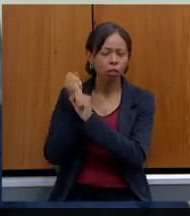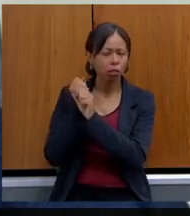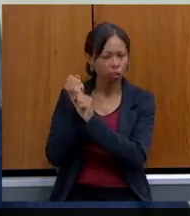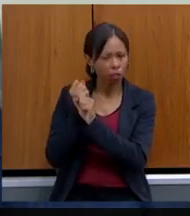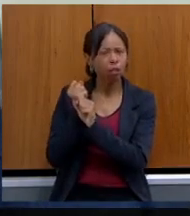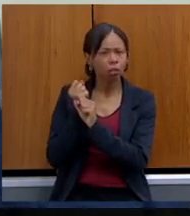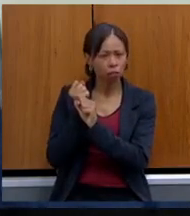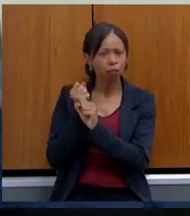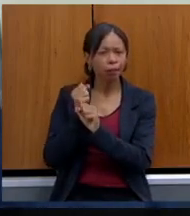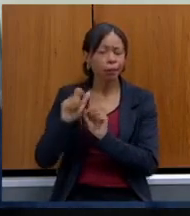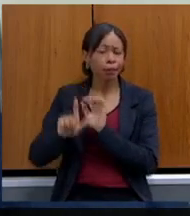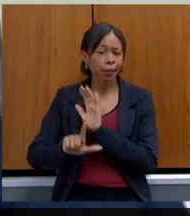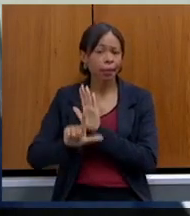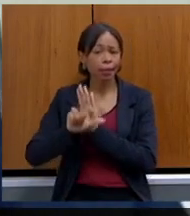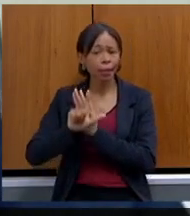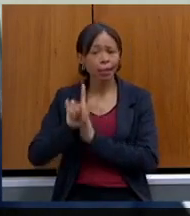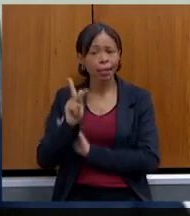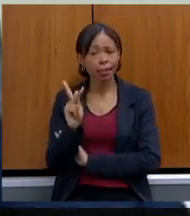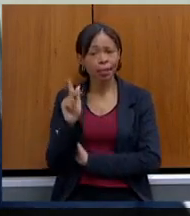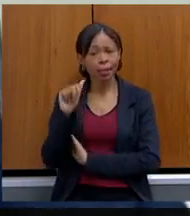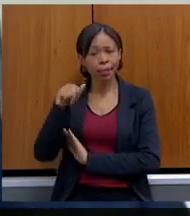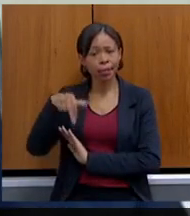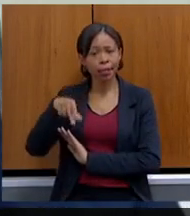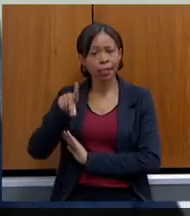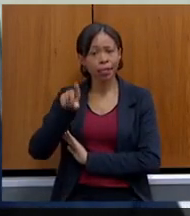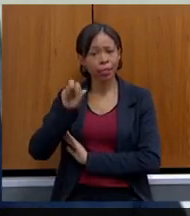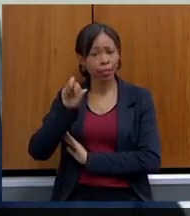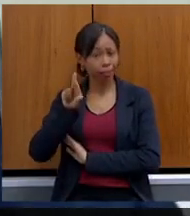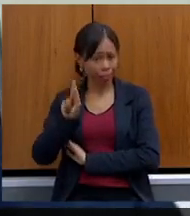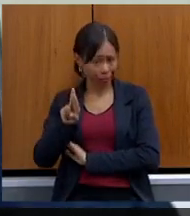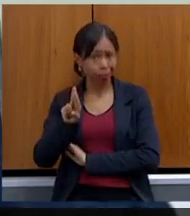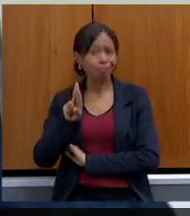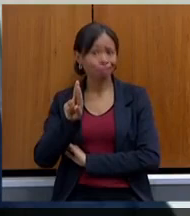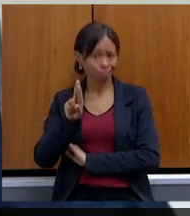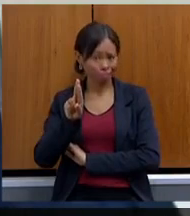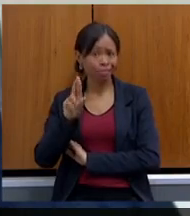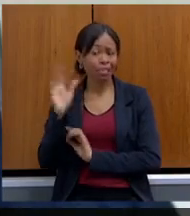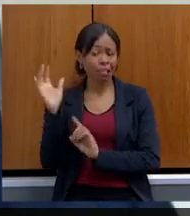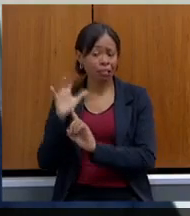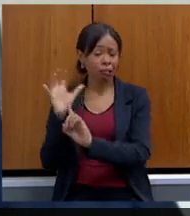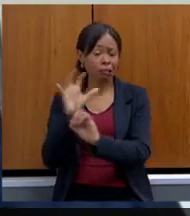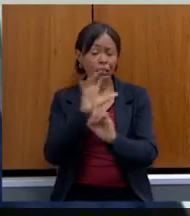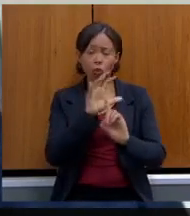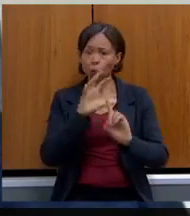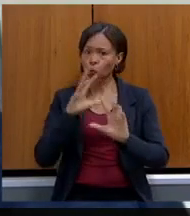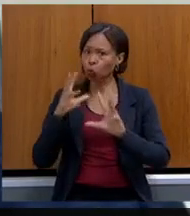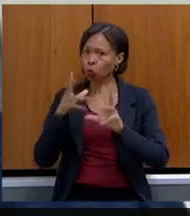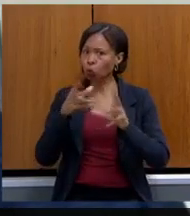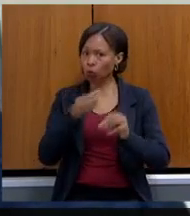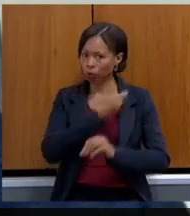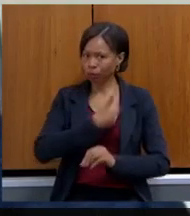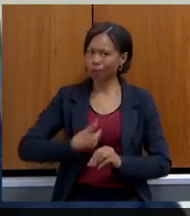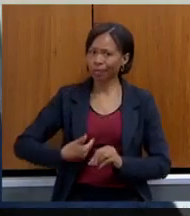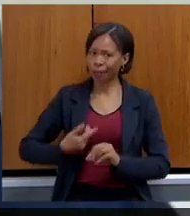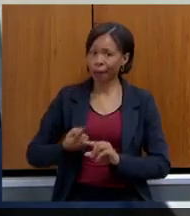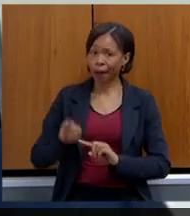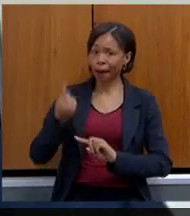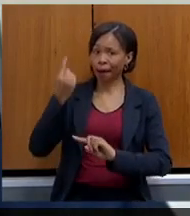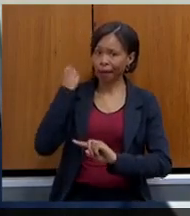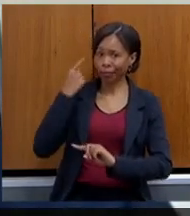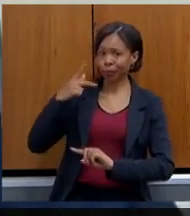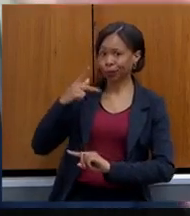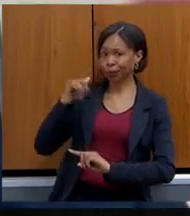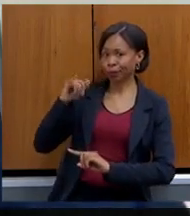pão da lei kandir que atinge todos os primeiros um golpe atingido o modelo de Penafiel a